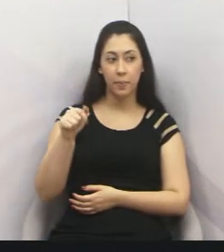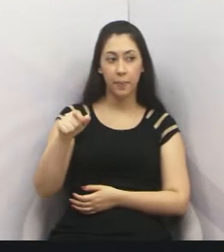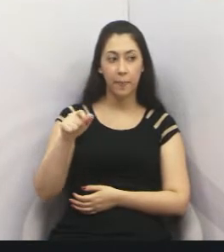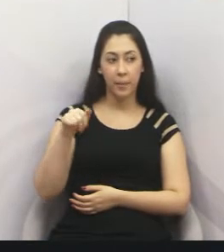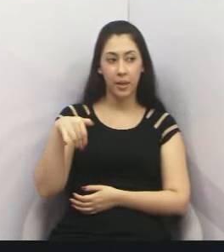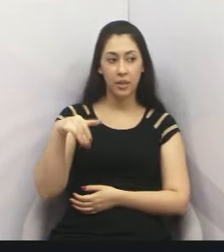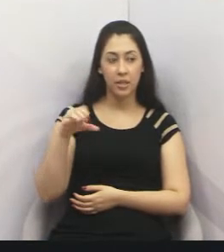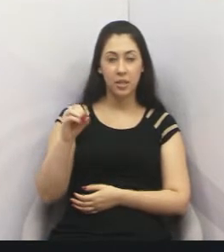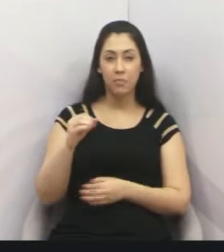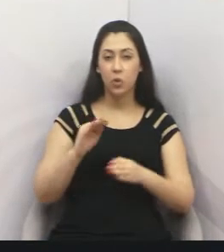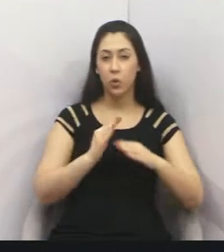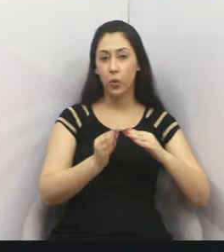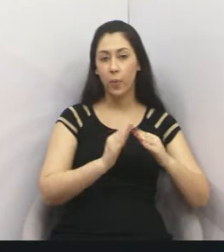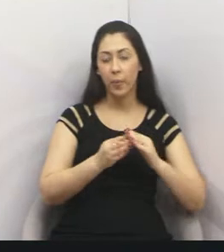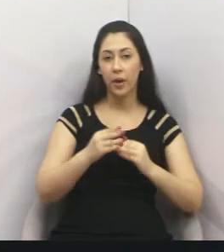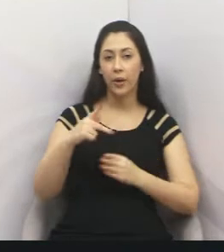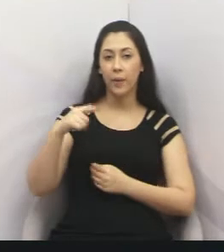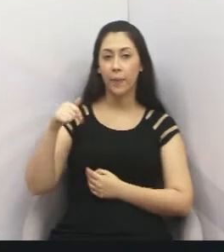Antônio.